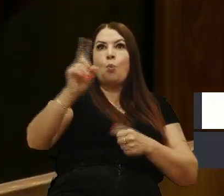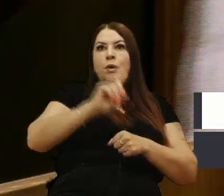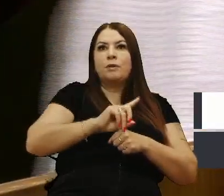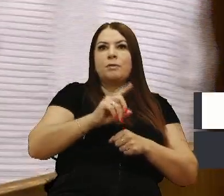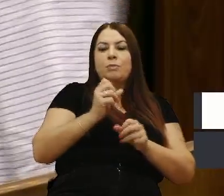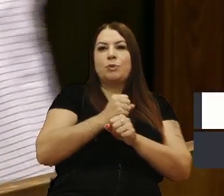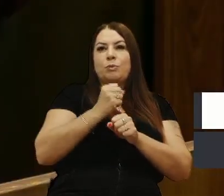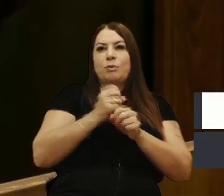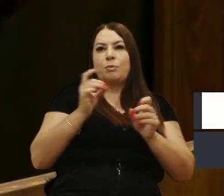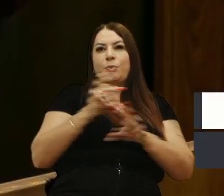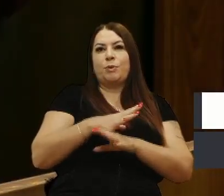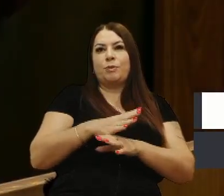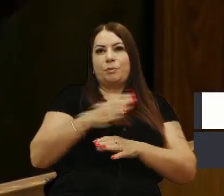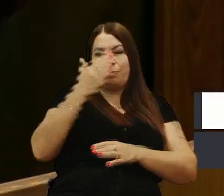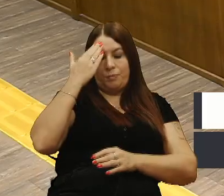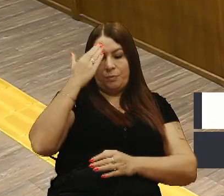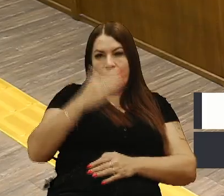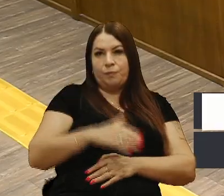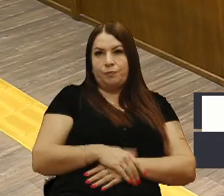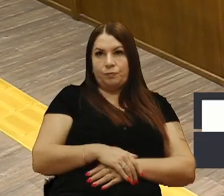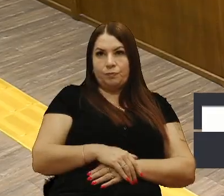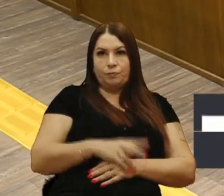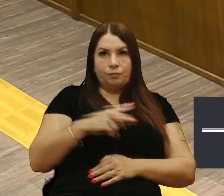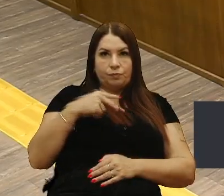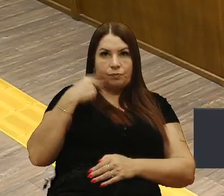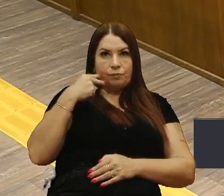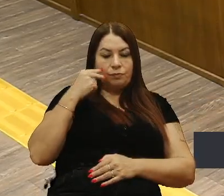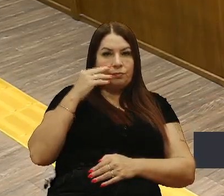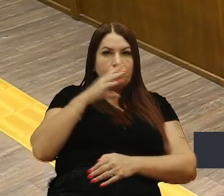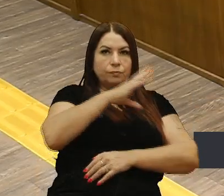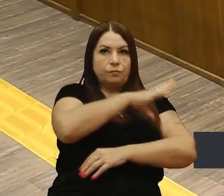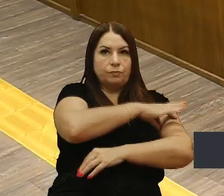para essas obras ficarem concluídas. Muito obrigado. Obrigado, vereador Ramon. Próximo, vereador inscrito.